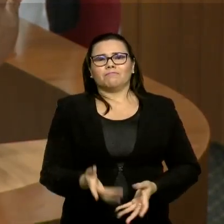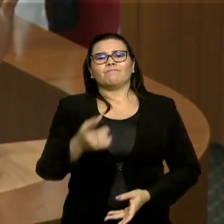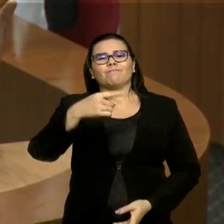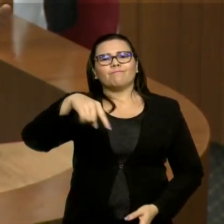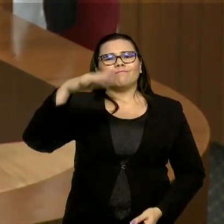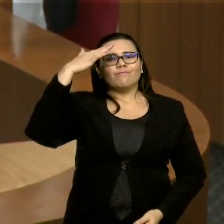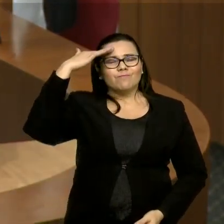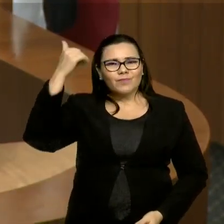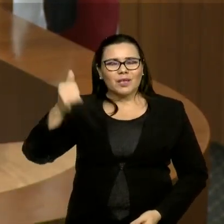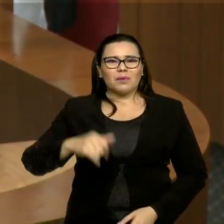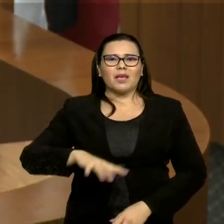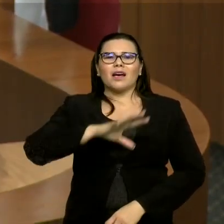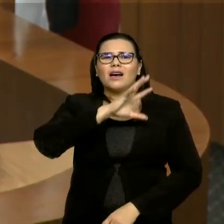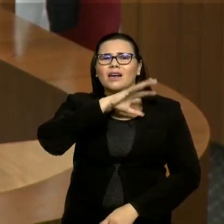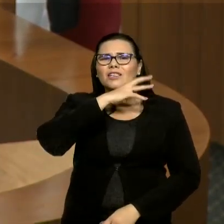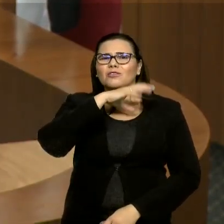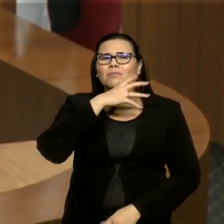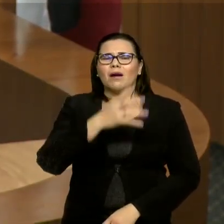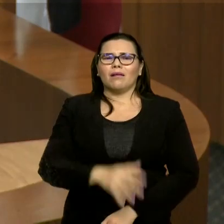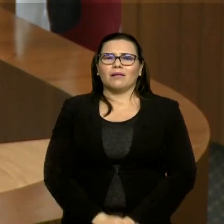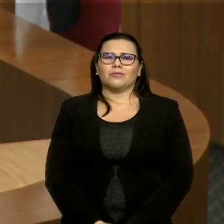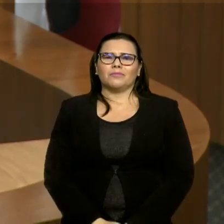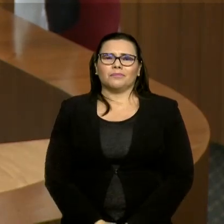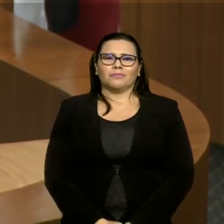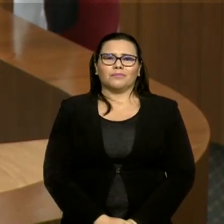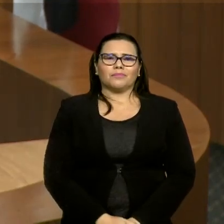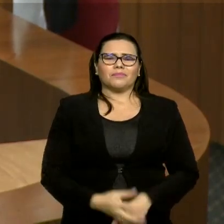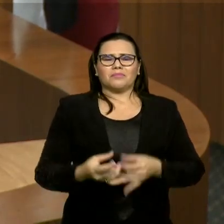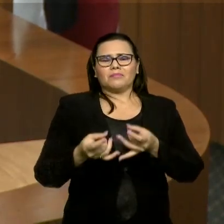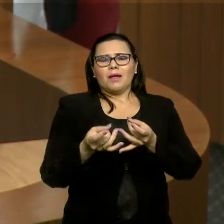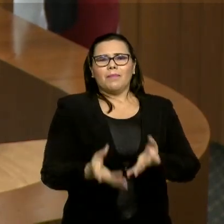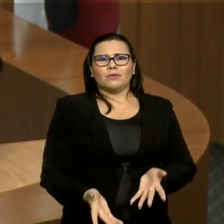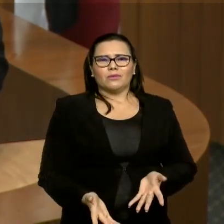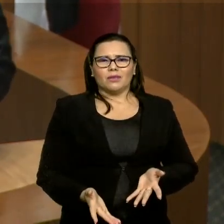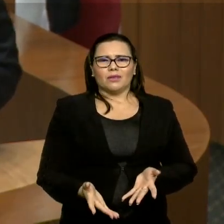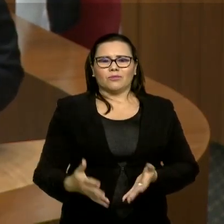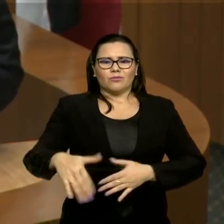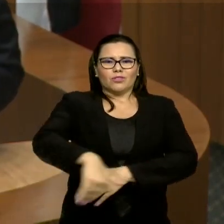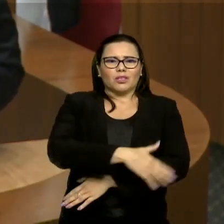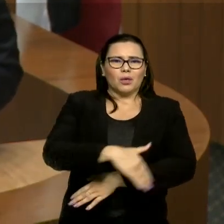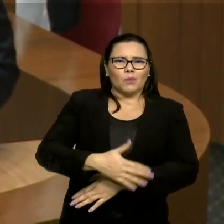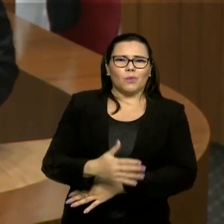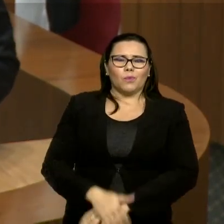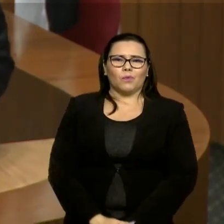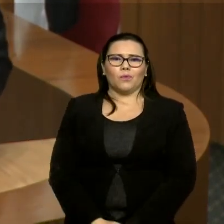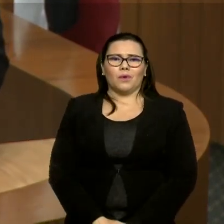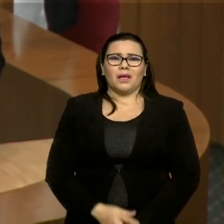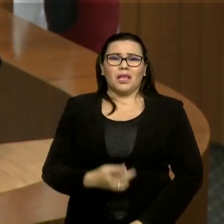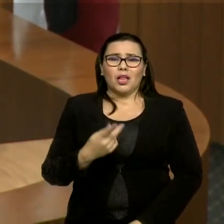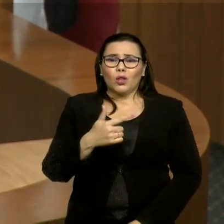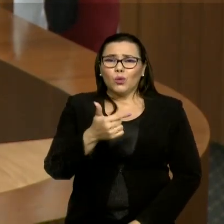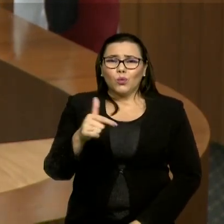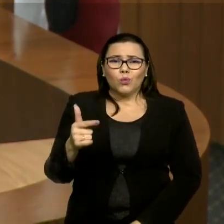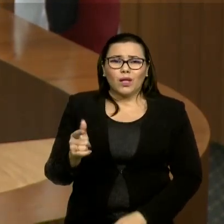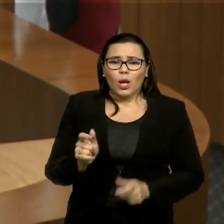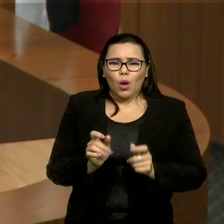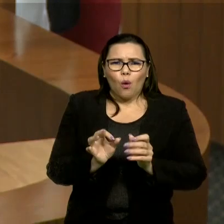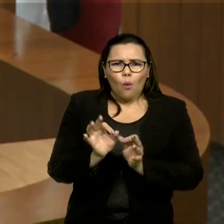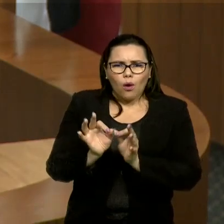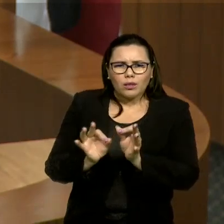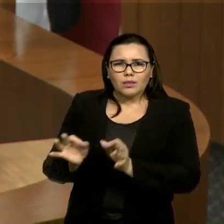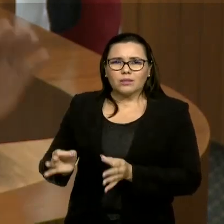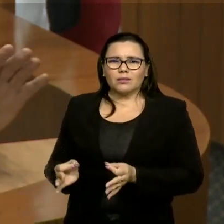animais abandonados, inclusive que não tem esse controle através de centros de zoonoses, se torna um problema de